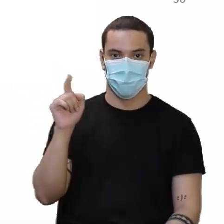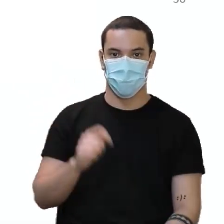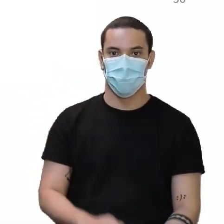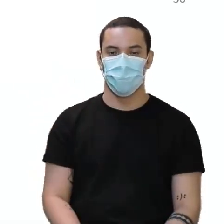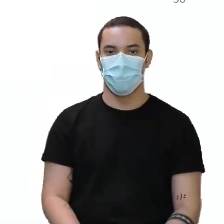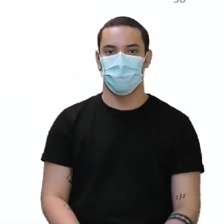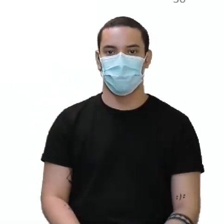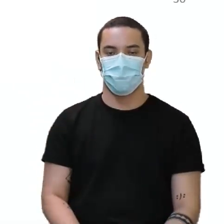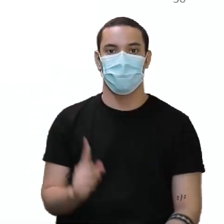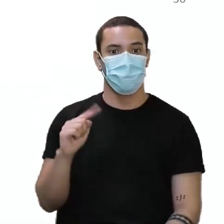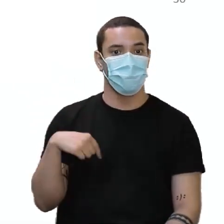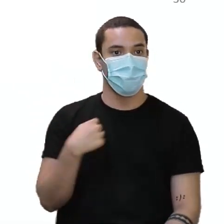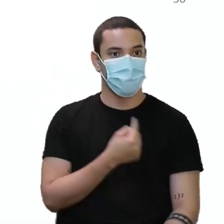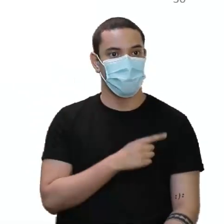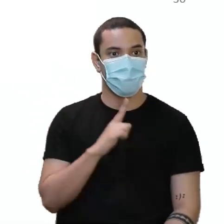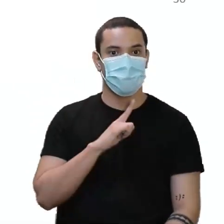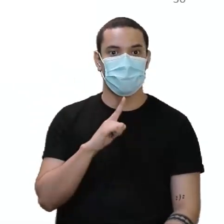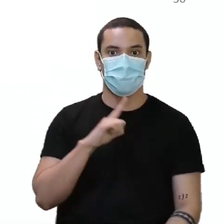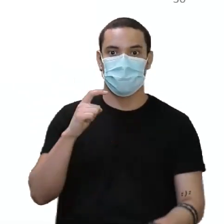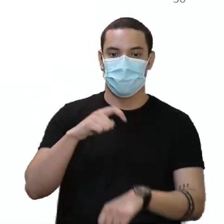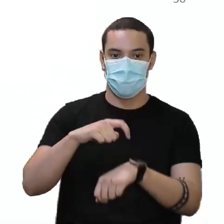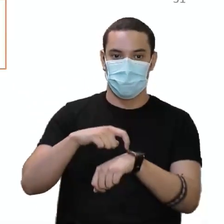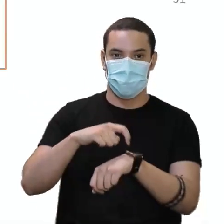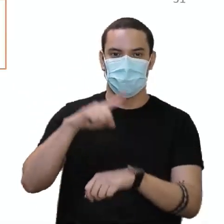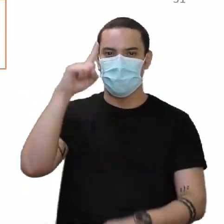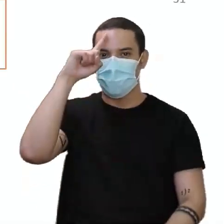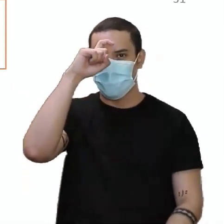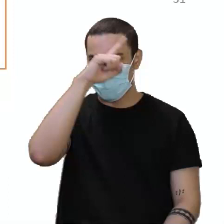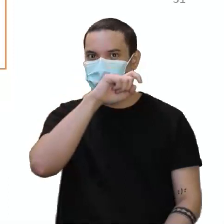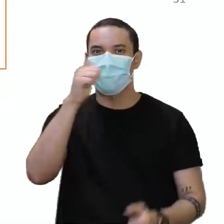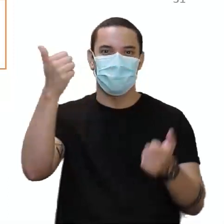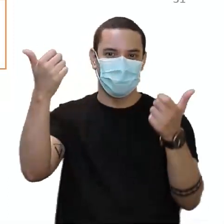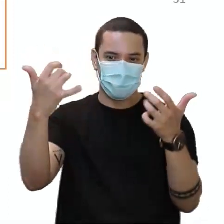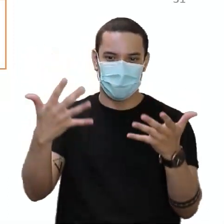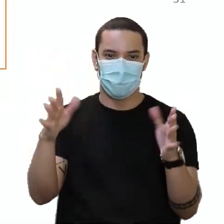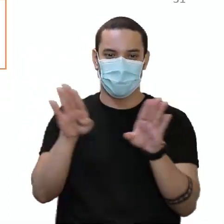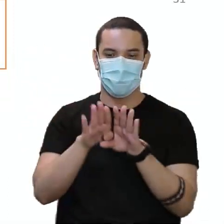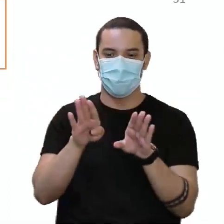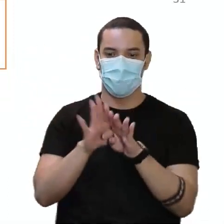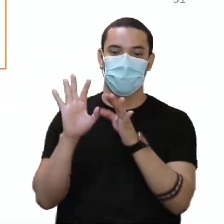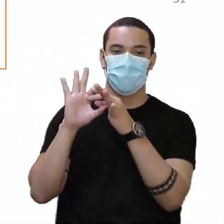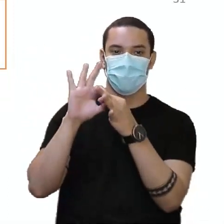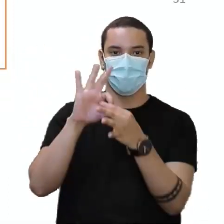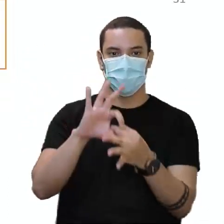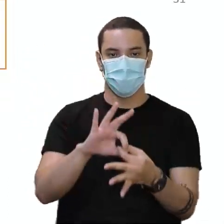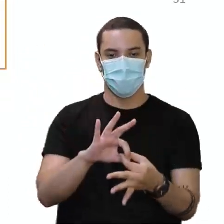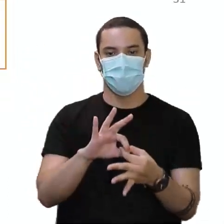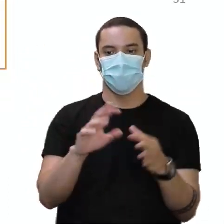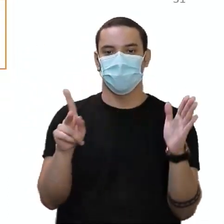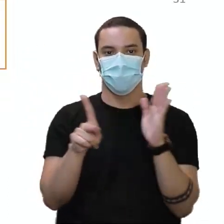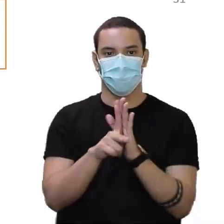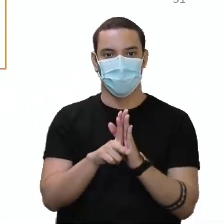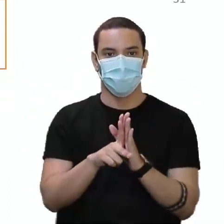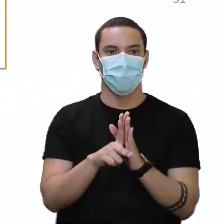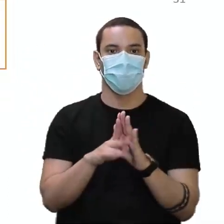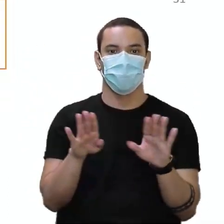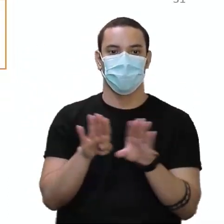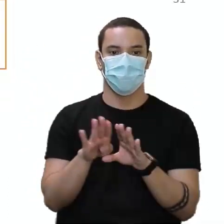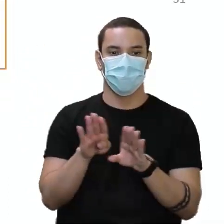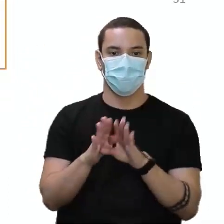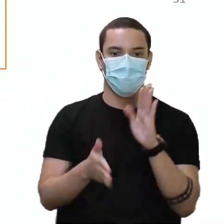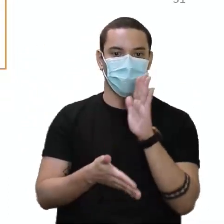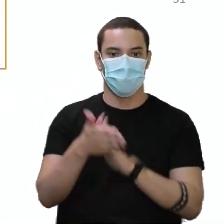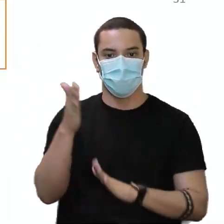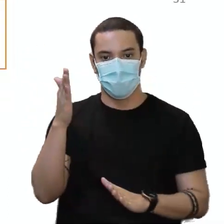terrible times. Nós passamos por momentos difíceis, né? Nós falamos sobre contextos de travel traumas,